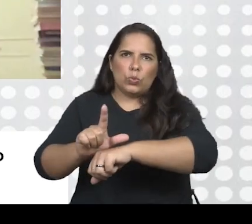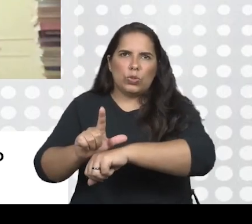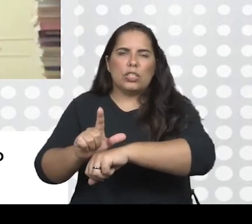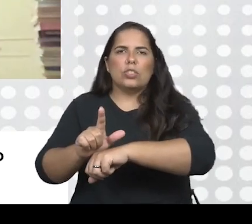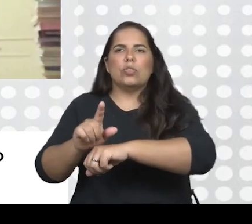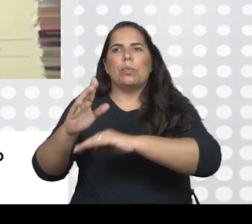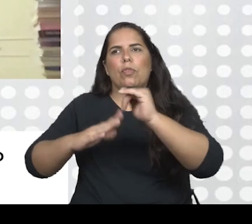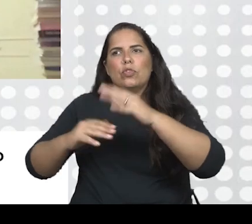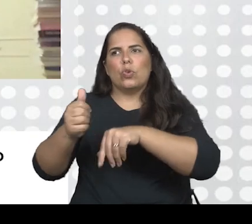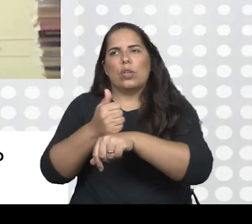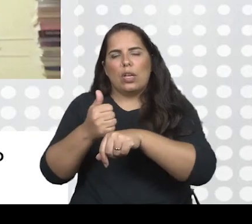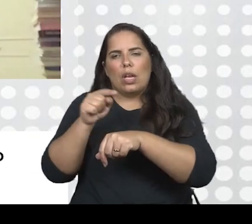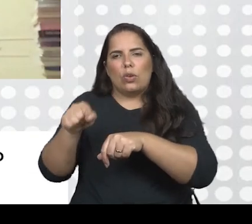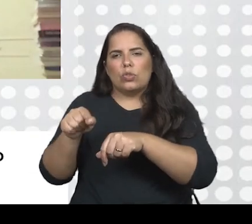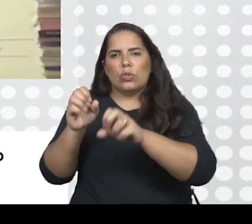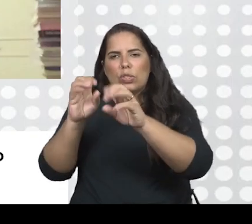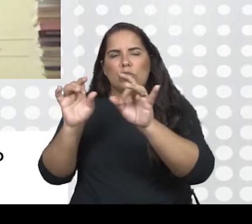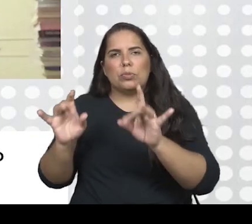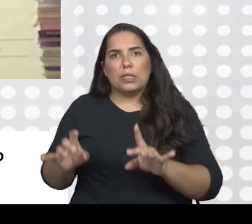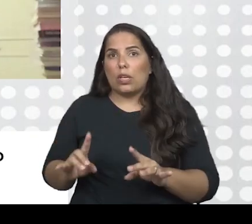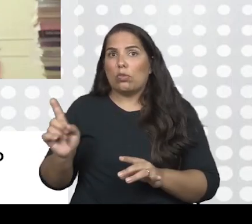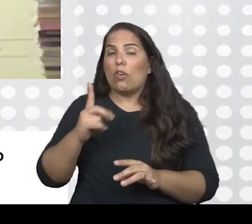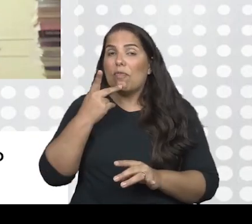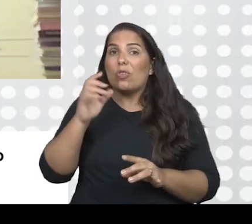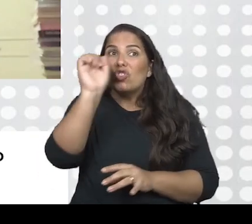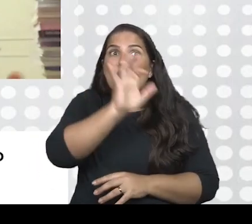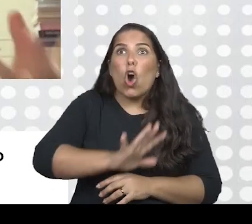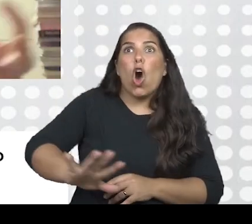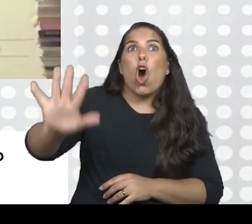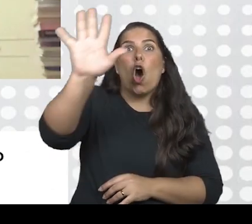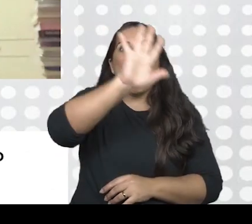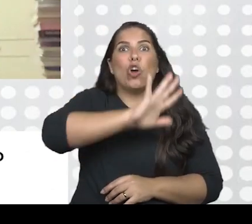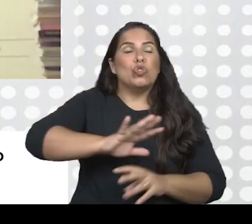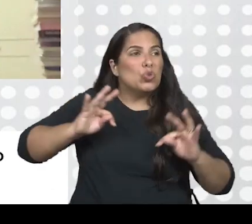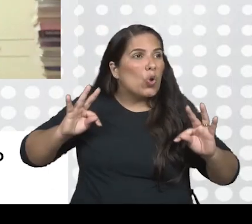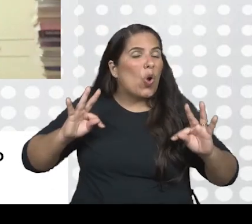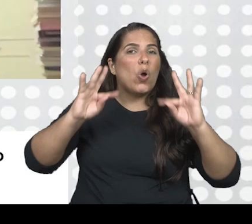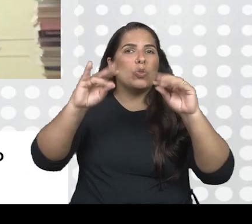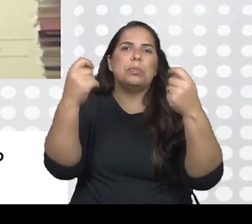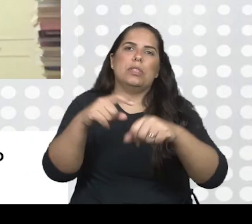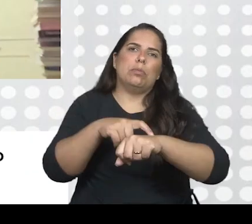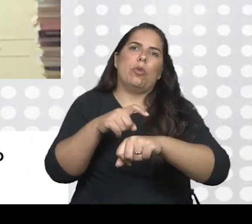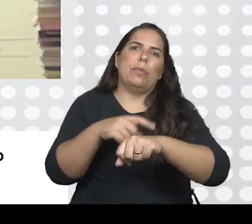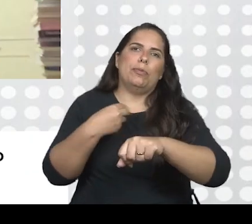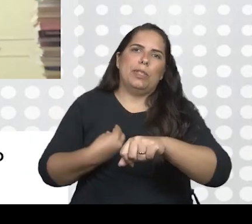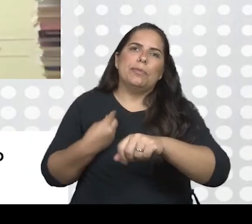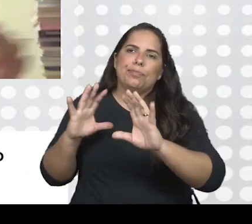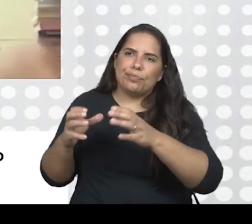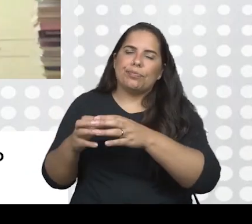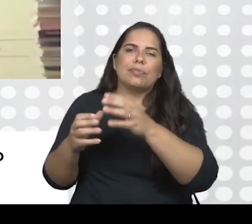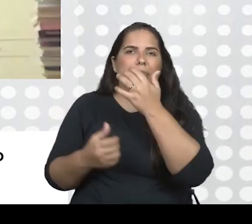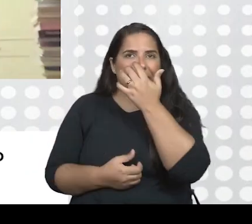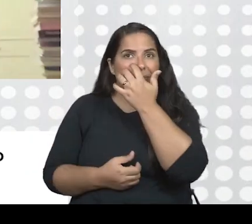o profissional especialista da educação especial. Estou falando como um todo. Eles precisam desse momento colaborativo